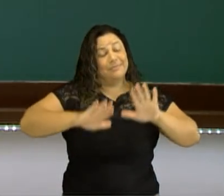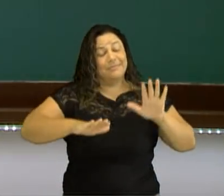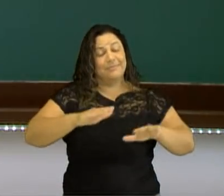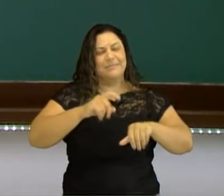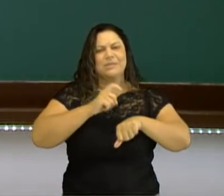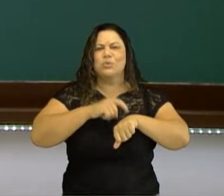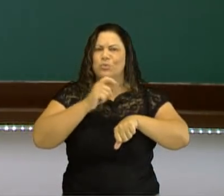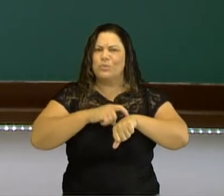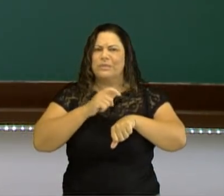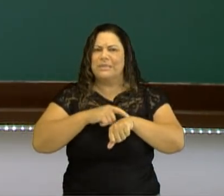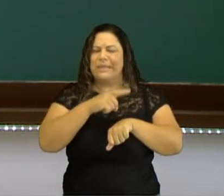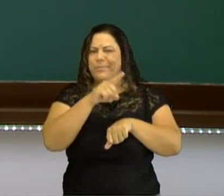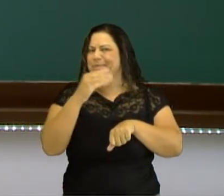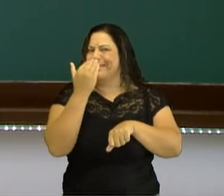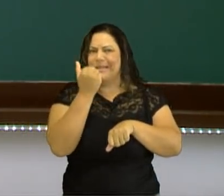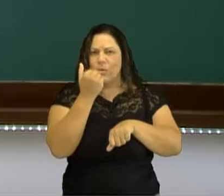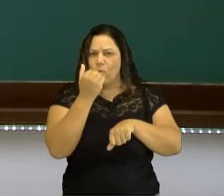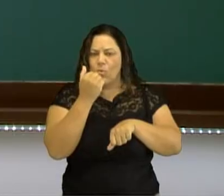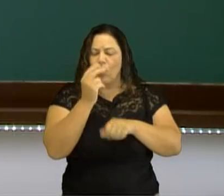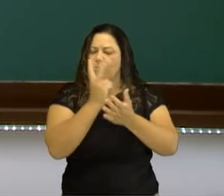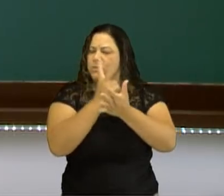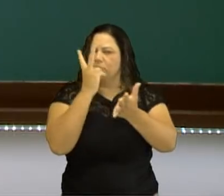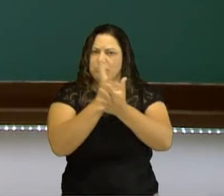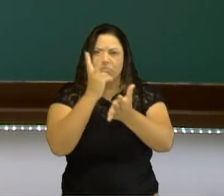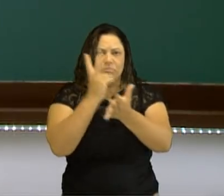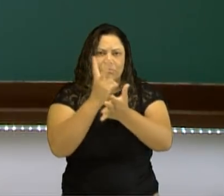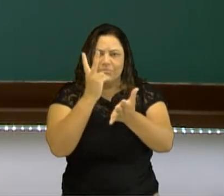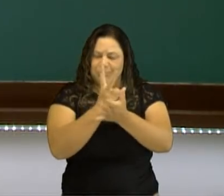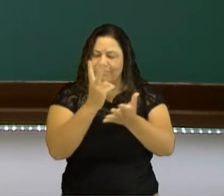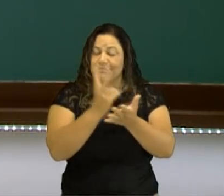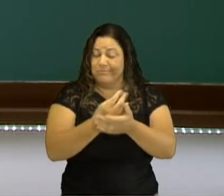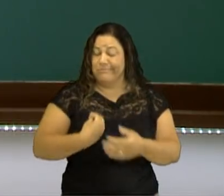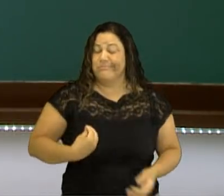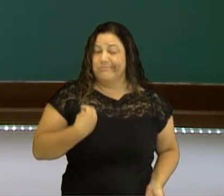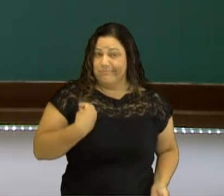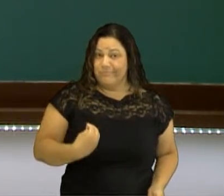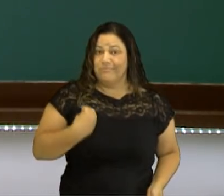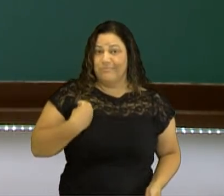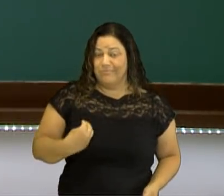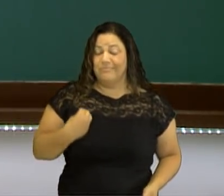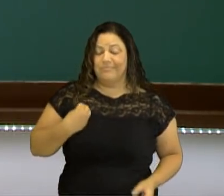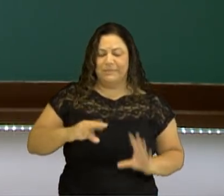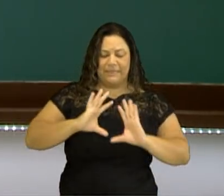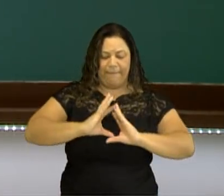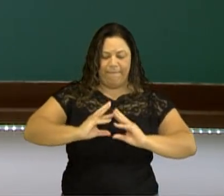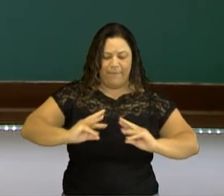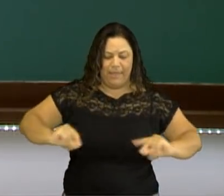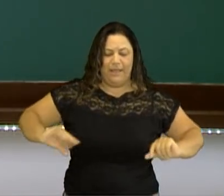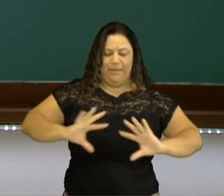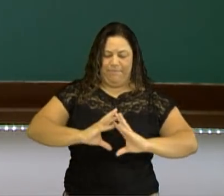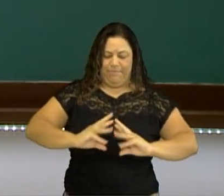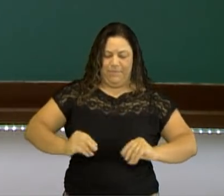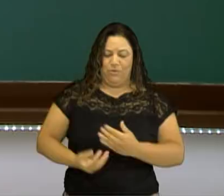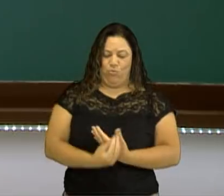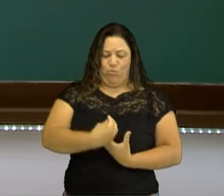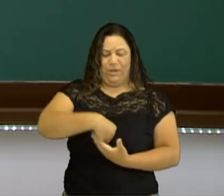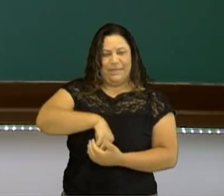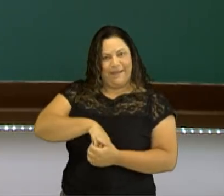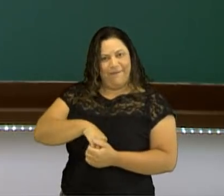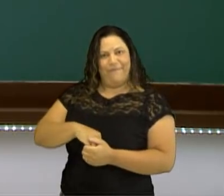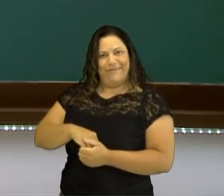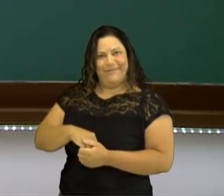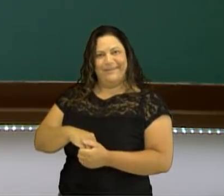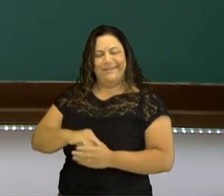gente sobrevive, porque o corpo vai queimar aqueles lipídios que estavam lá nos adipócitos para liberar energia para a